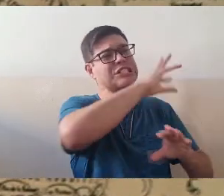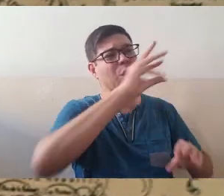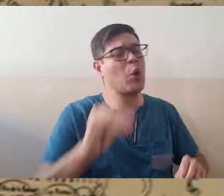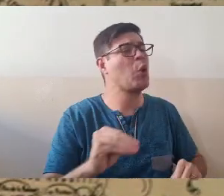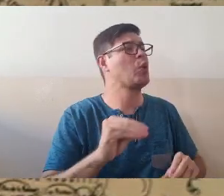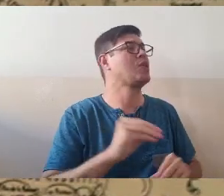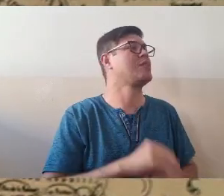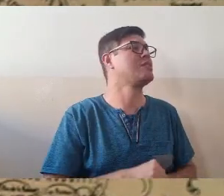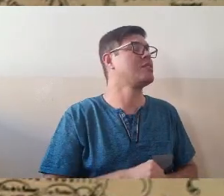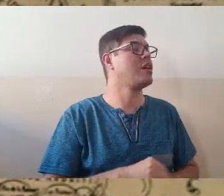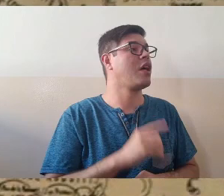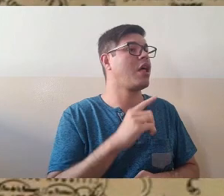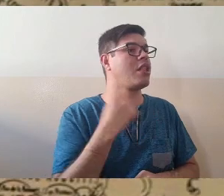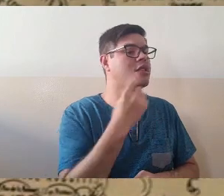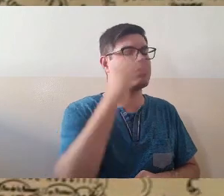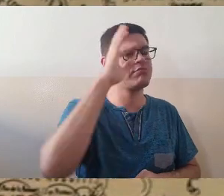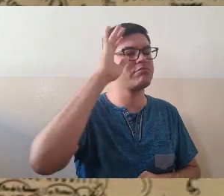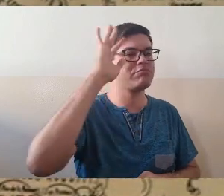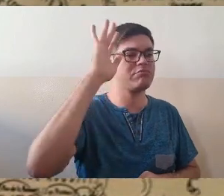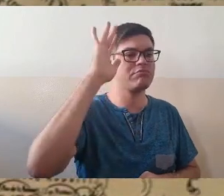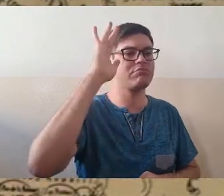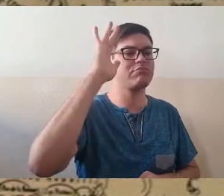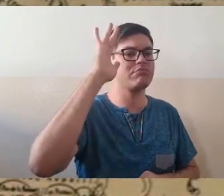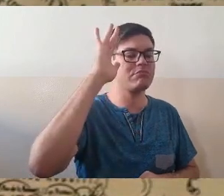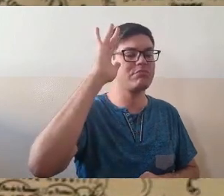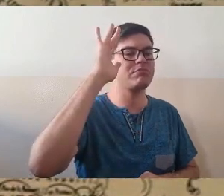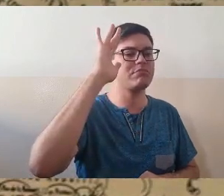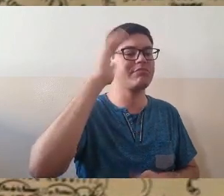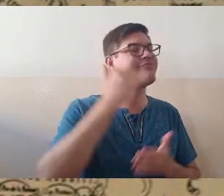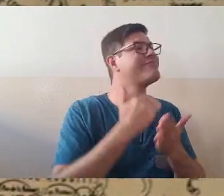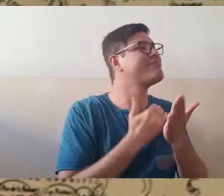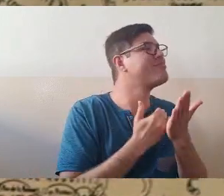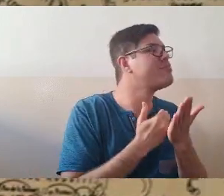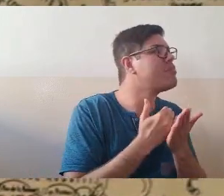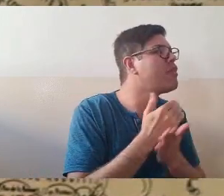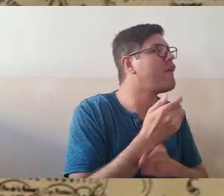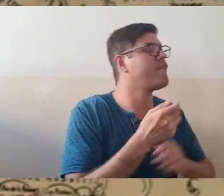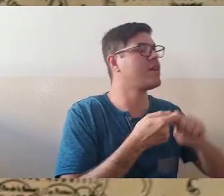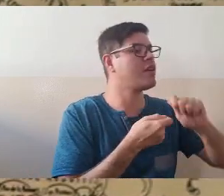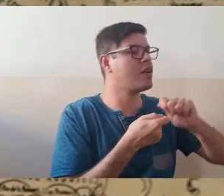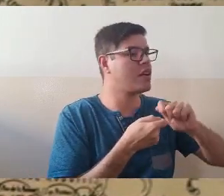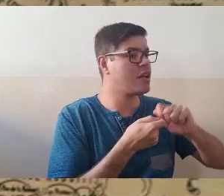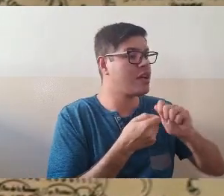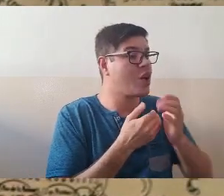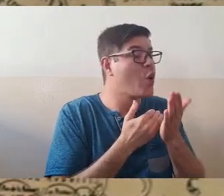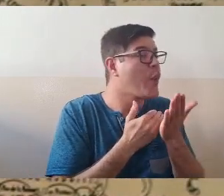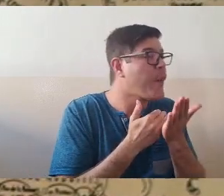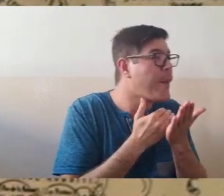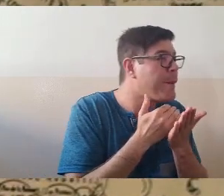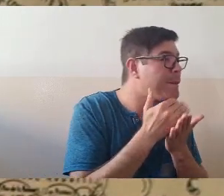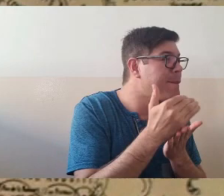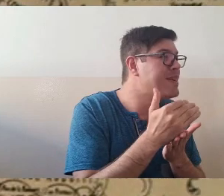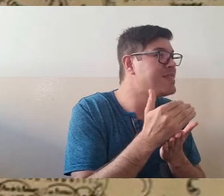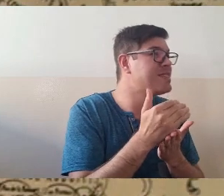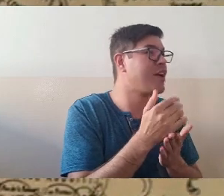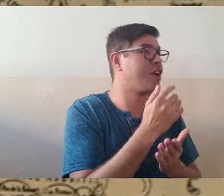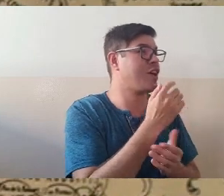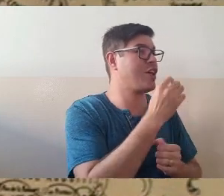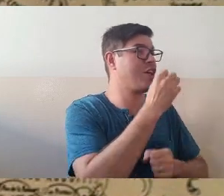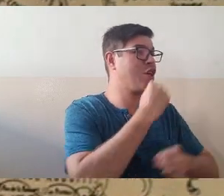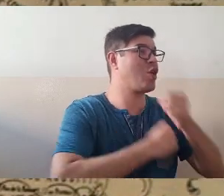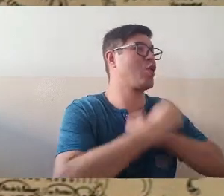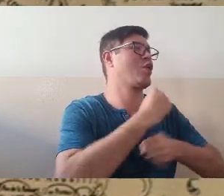aquilo que a gente imaginou para 21, nós começamos a fazer, começar a fazer em 22.